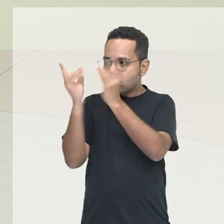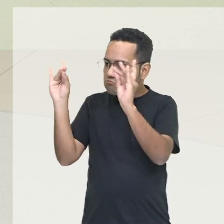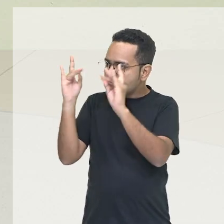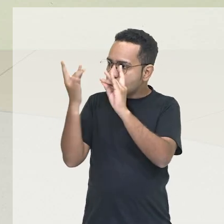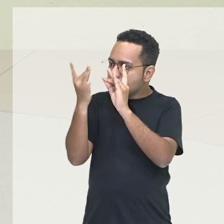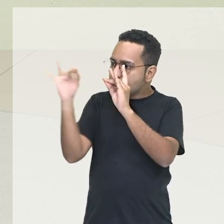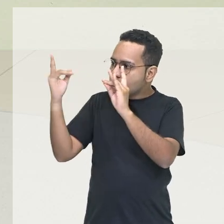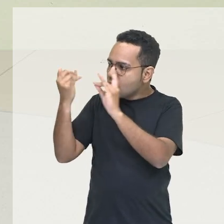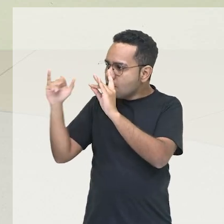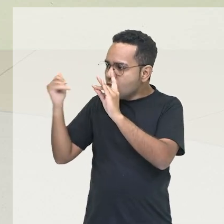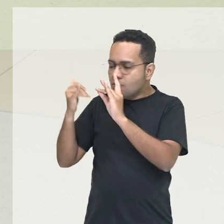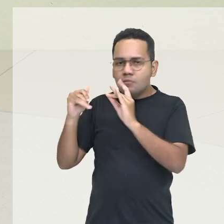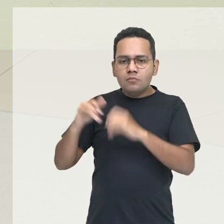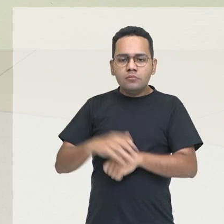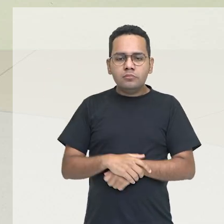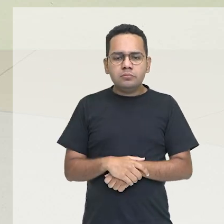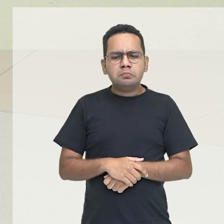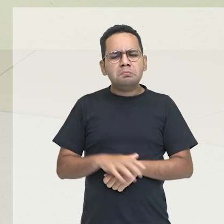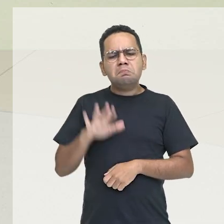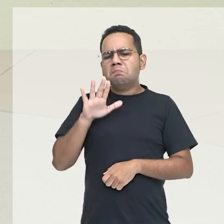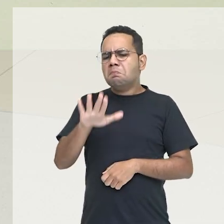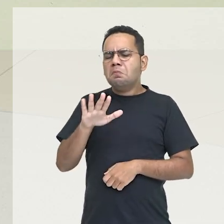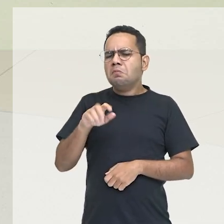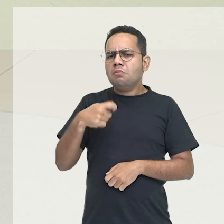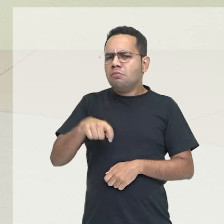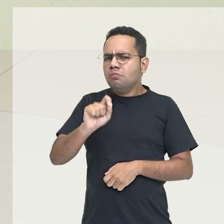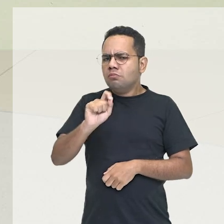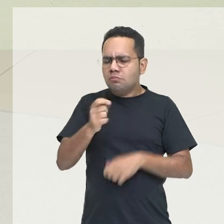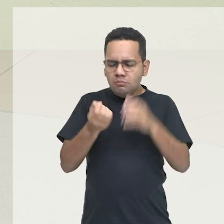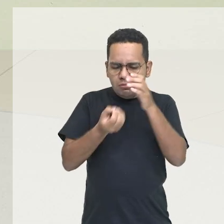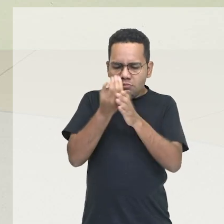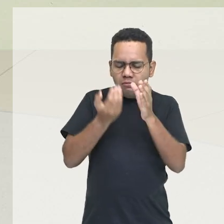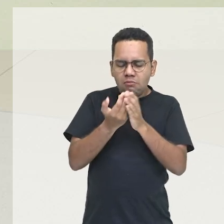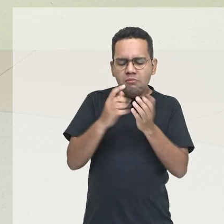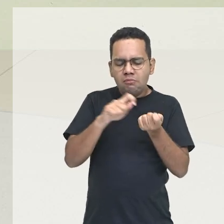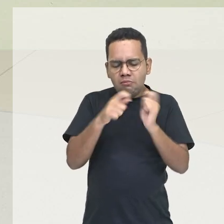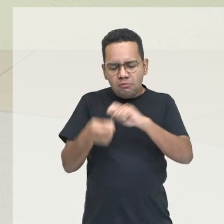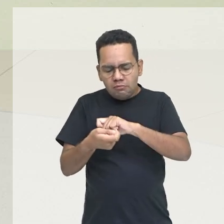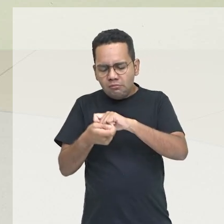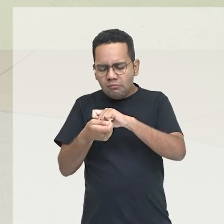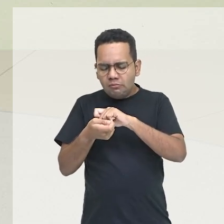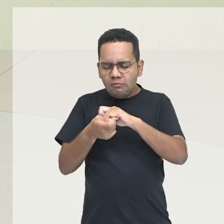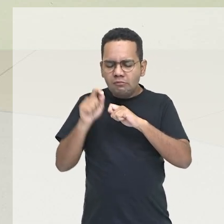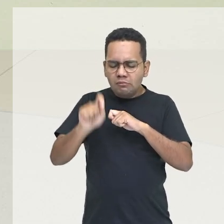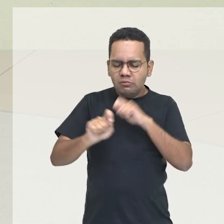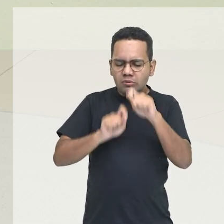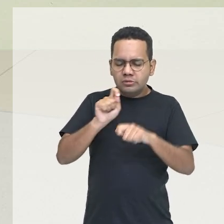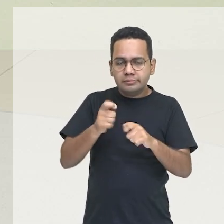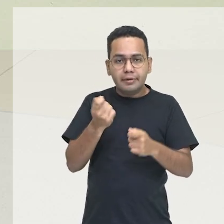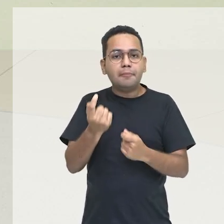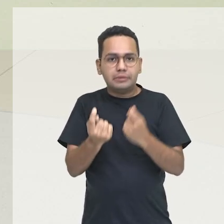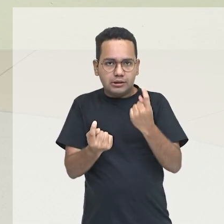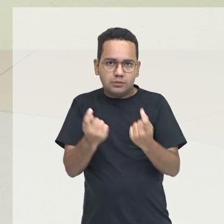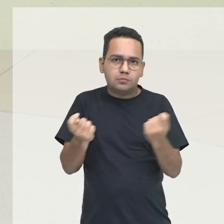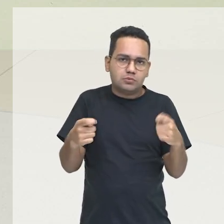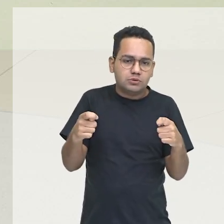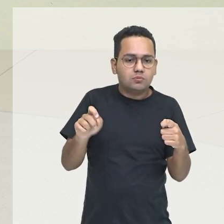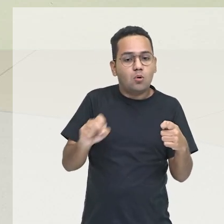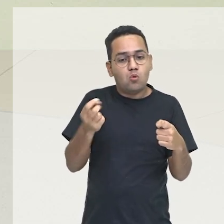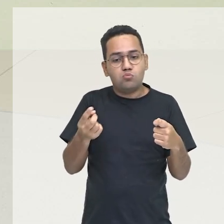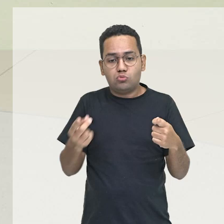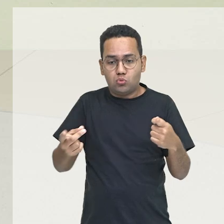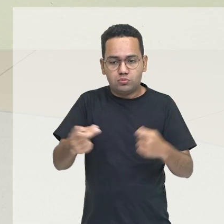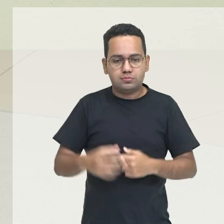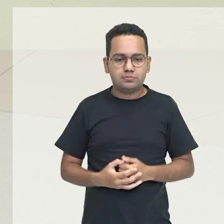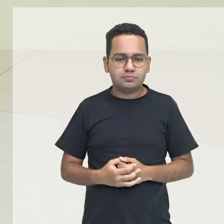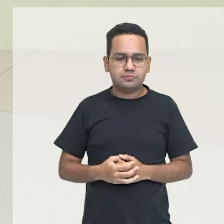precisa ser convertida em alternada, com frequência contendo e formas de onda, que permitem